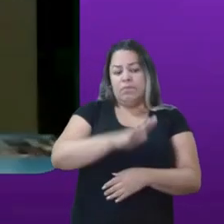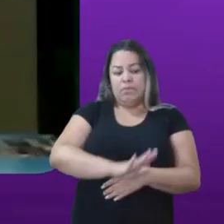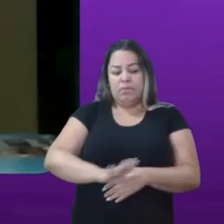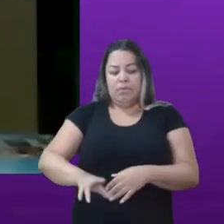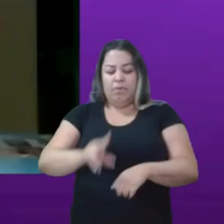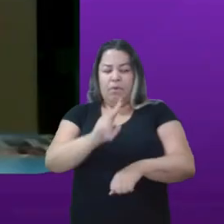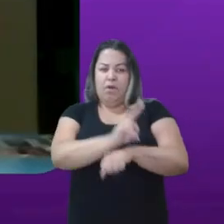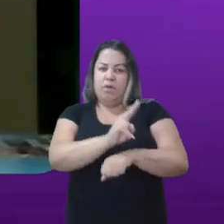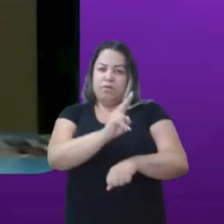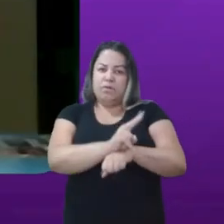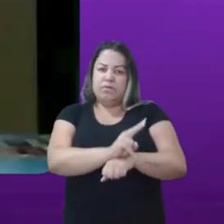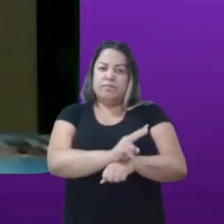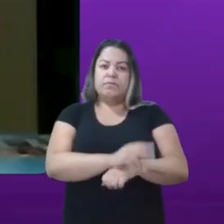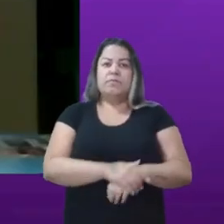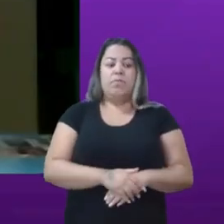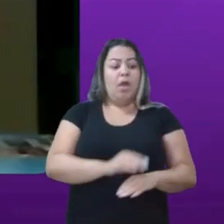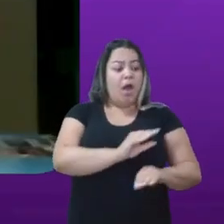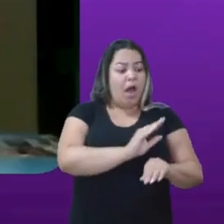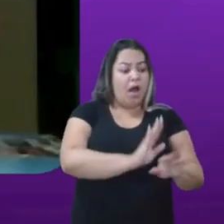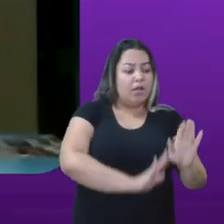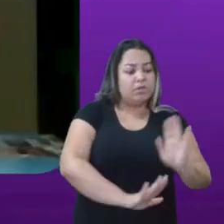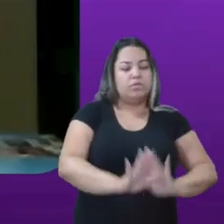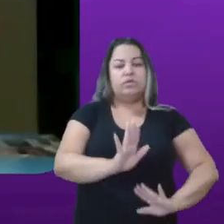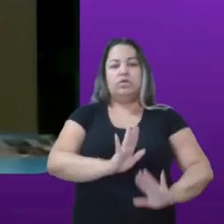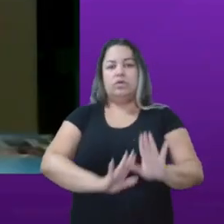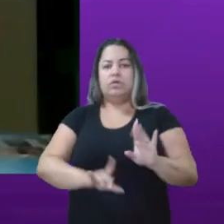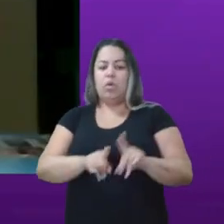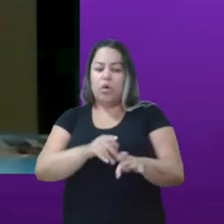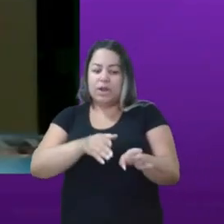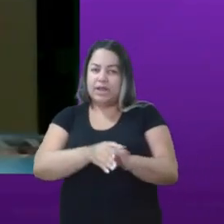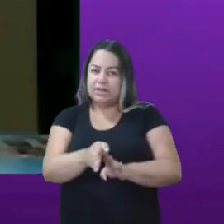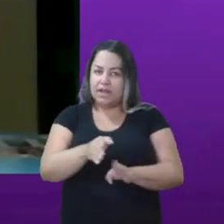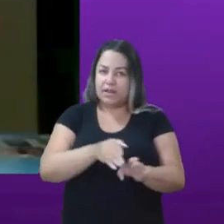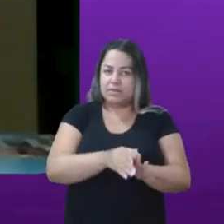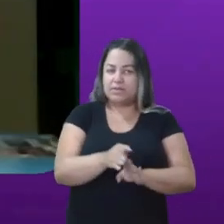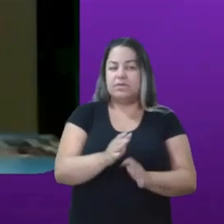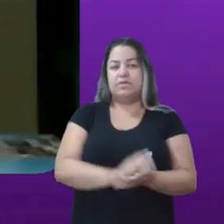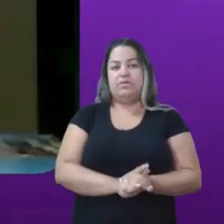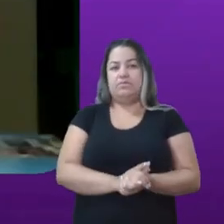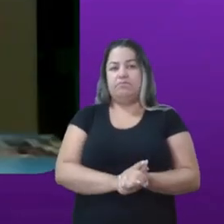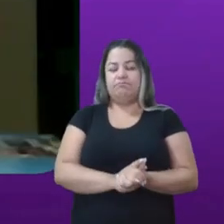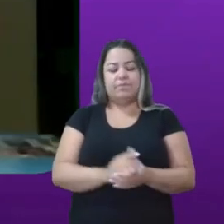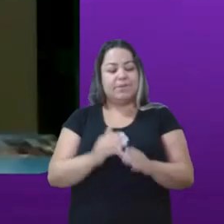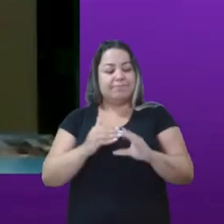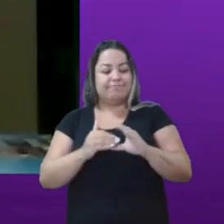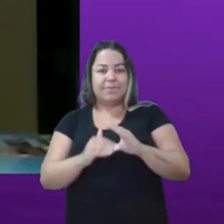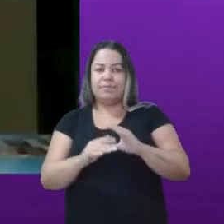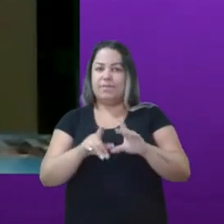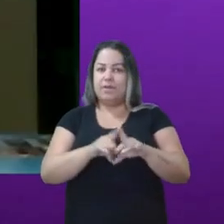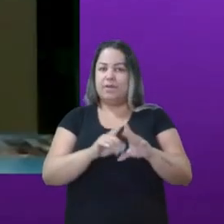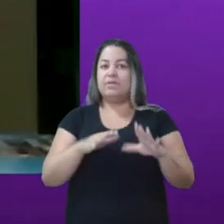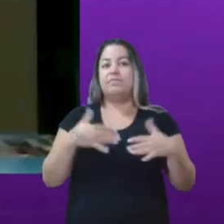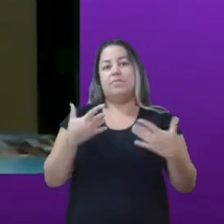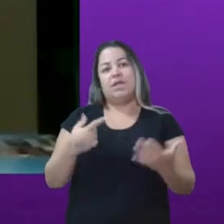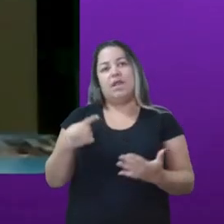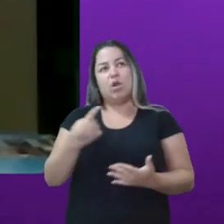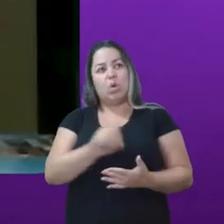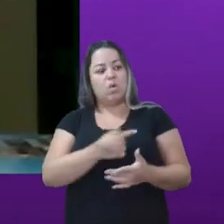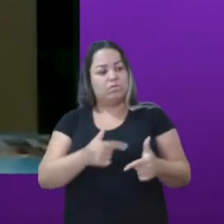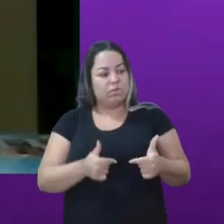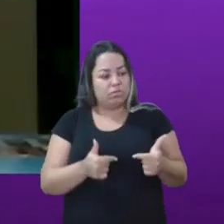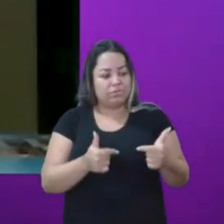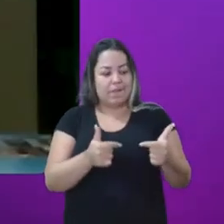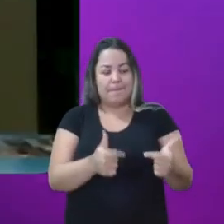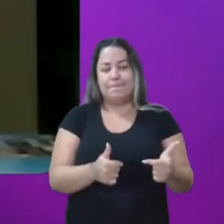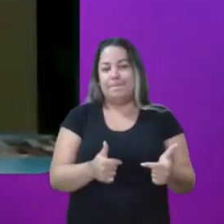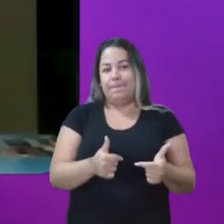e protegidas, né, fazendo prevenção, orientação, encaminhamentos. Então, a nossa luta é